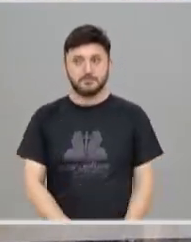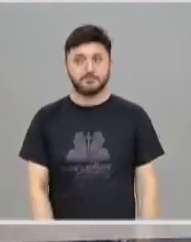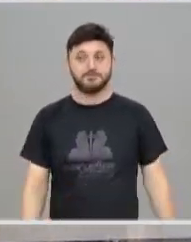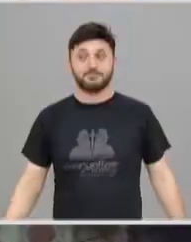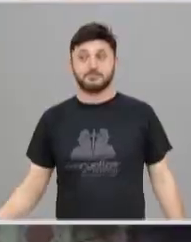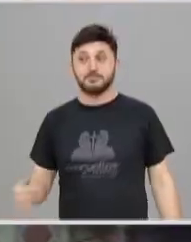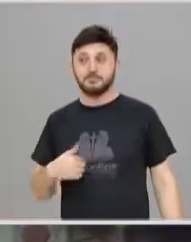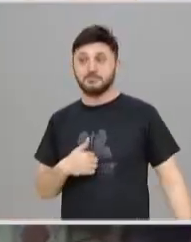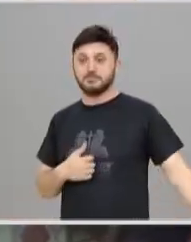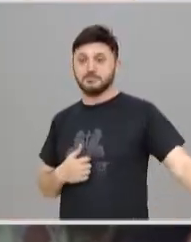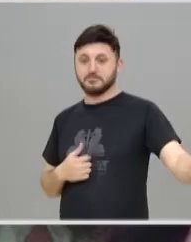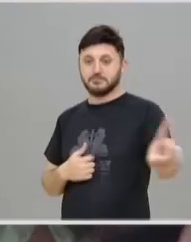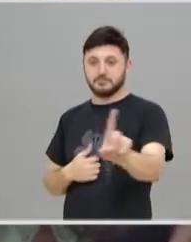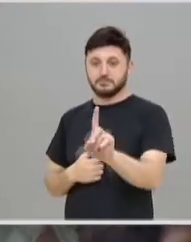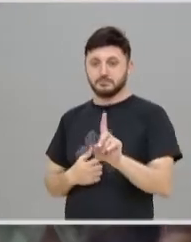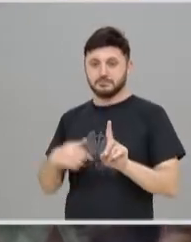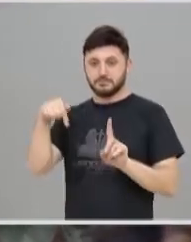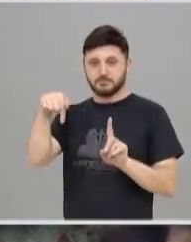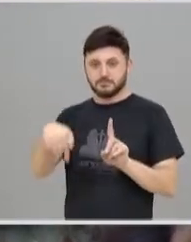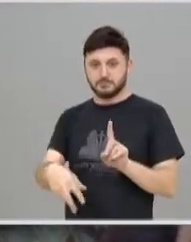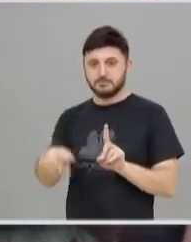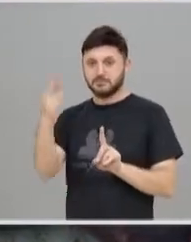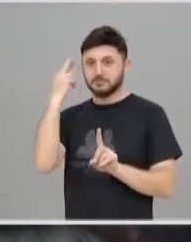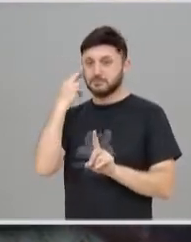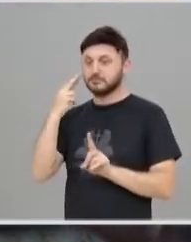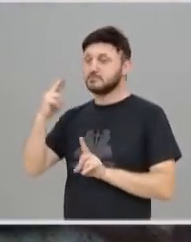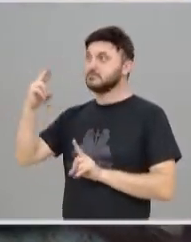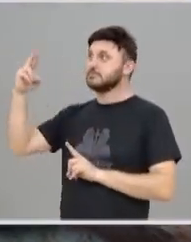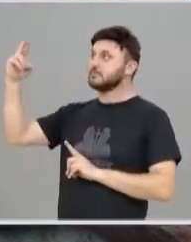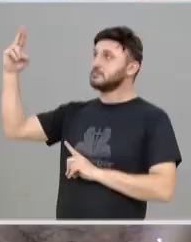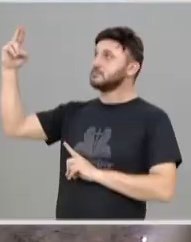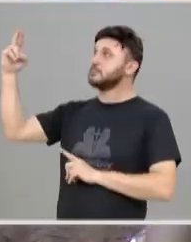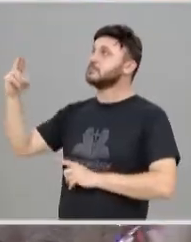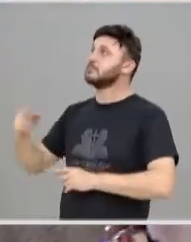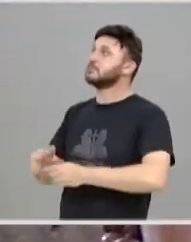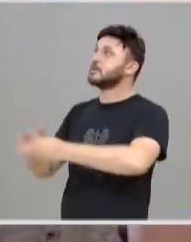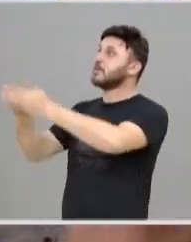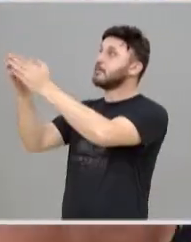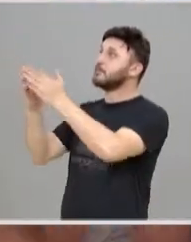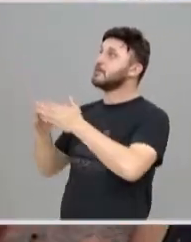Eu vim aqui, Senhor,